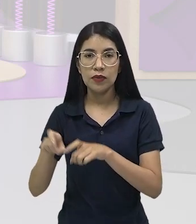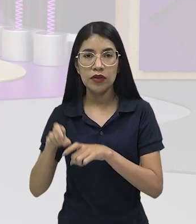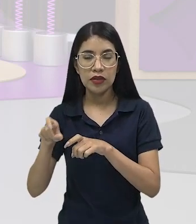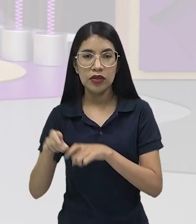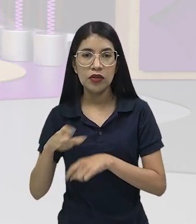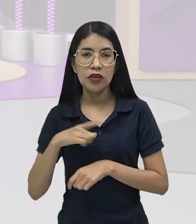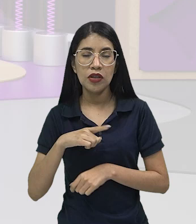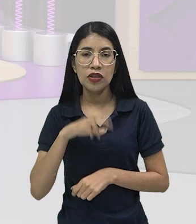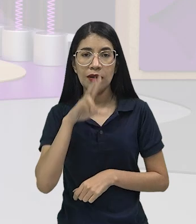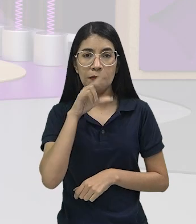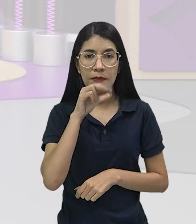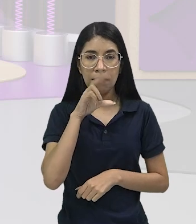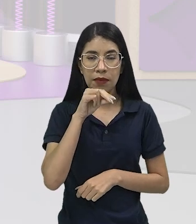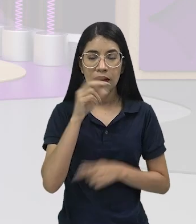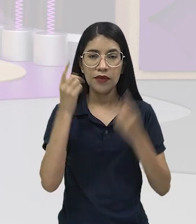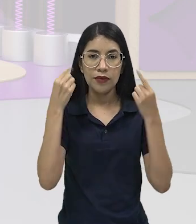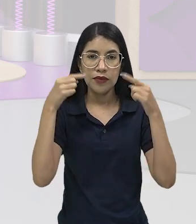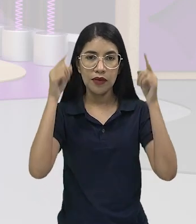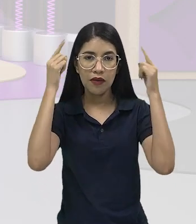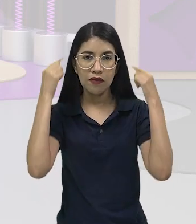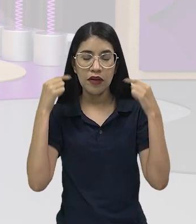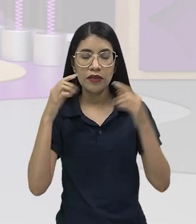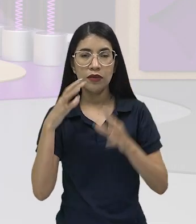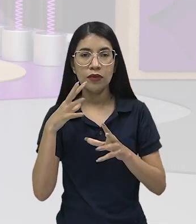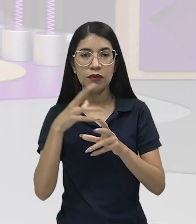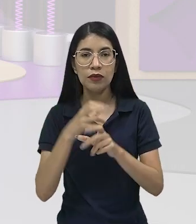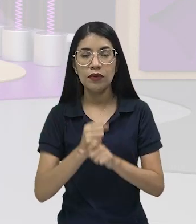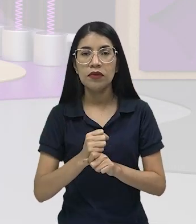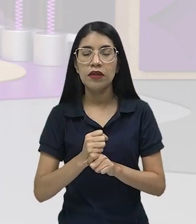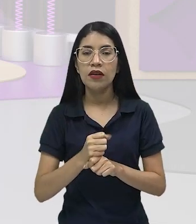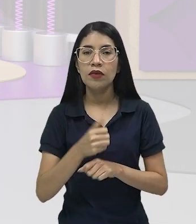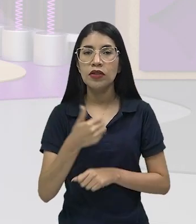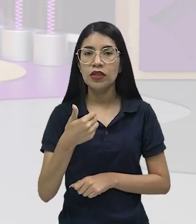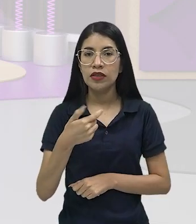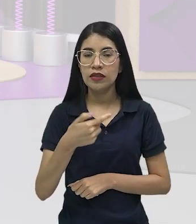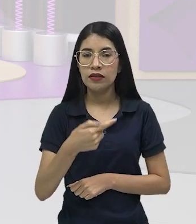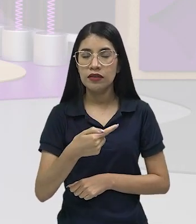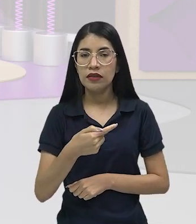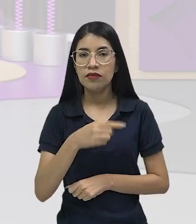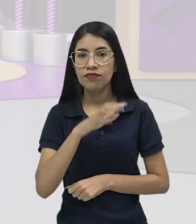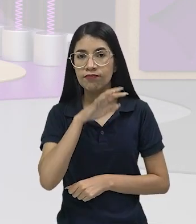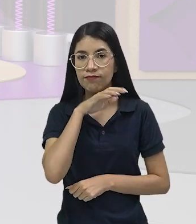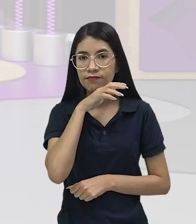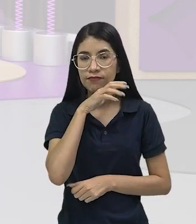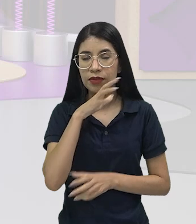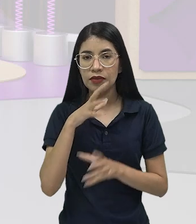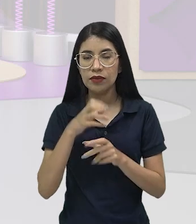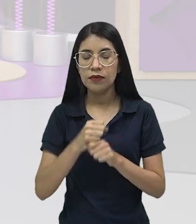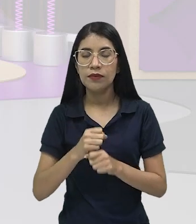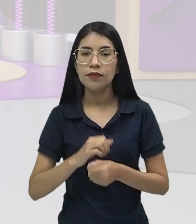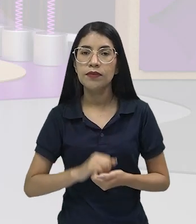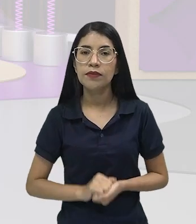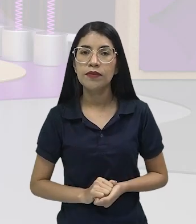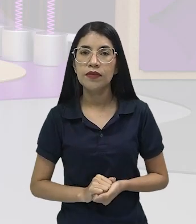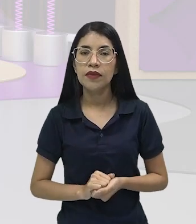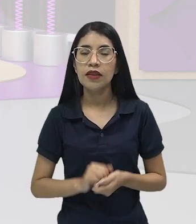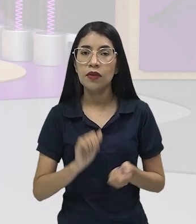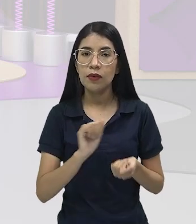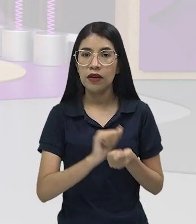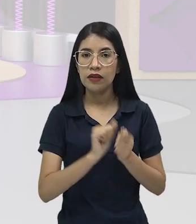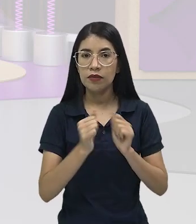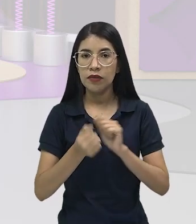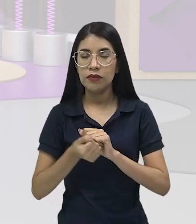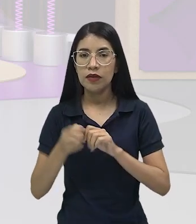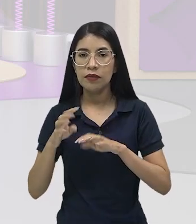havia patos e ovelhas, num total de 17 animais. Então, você